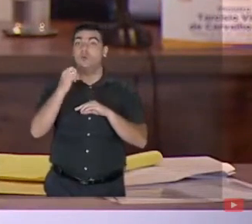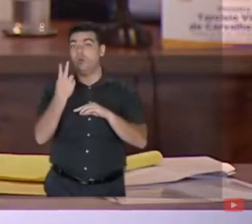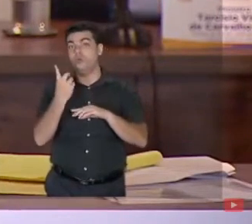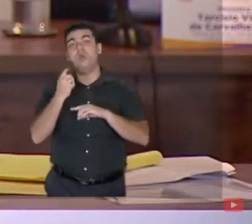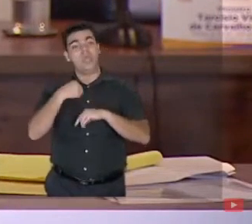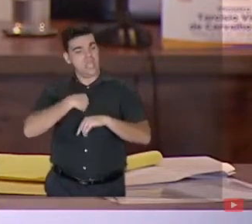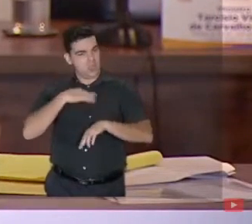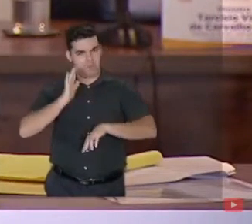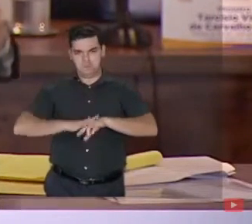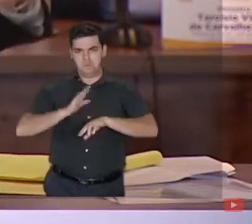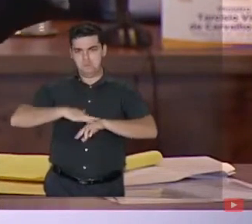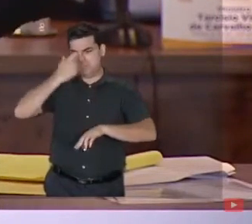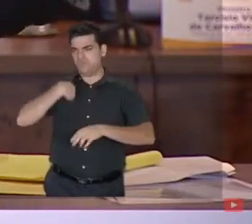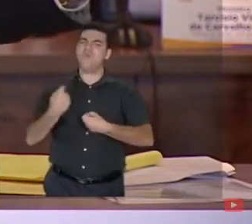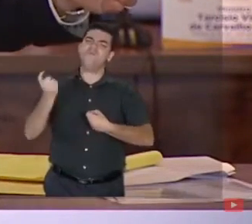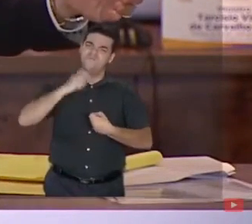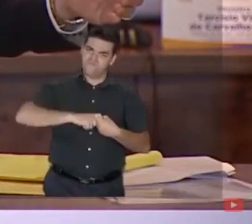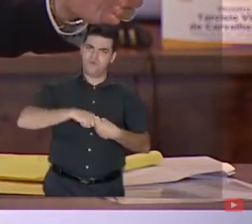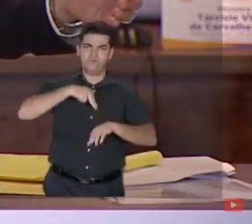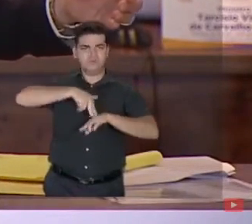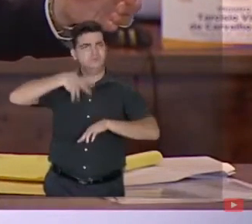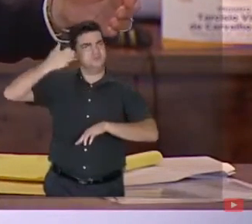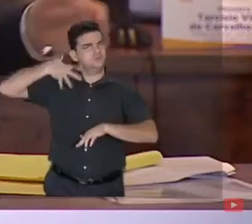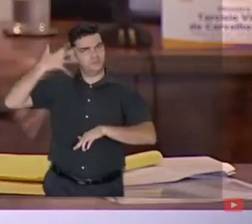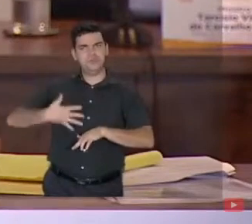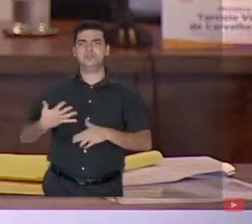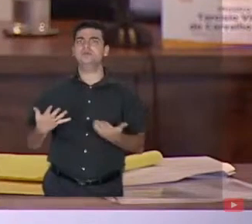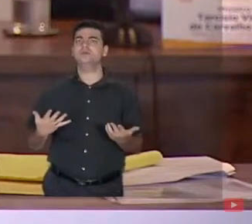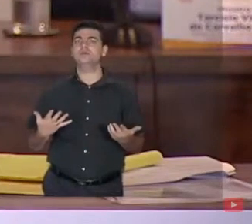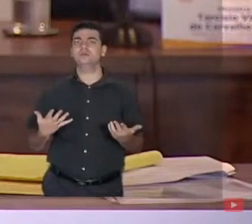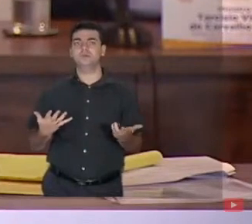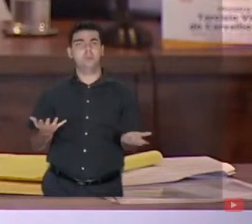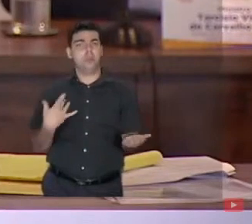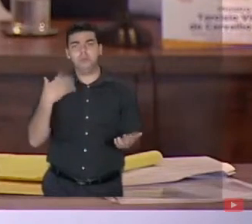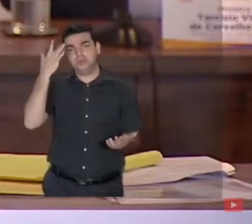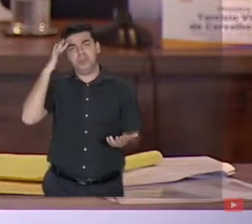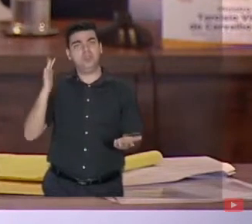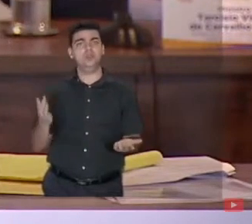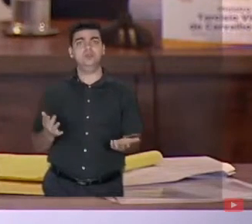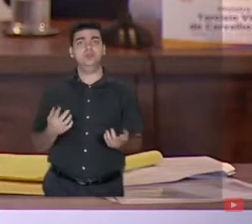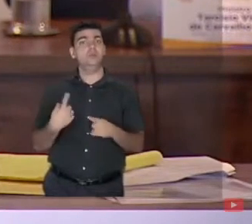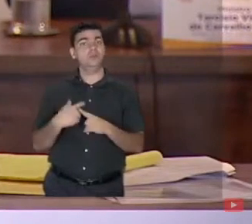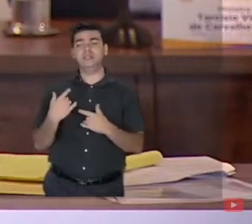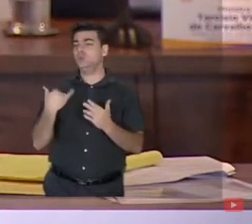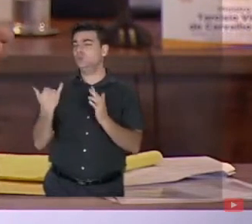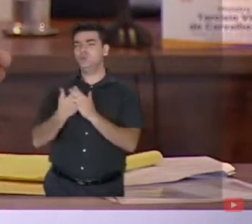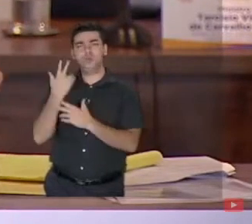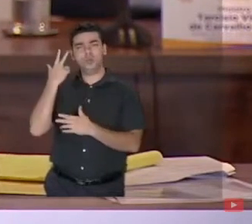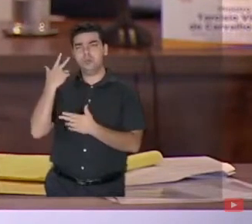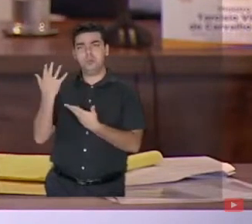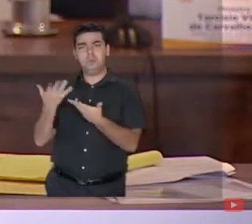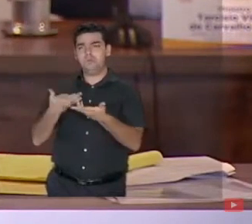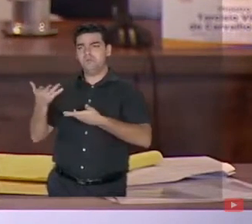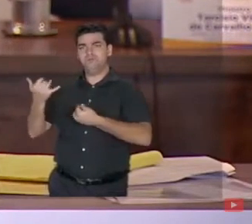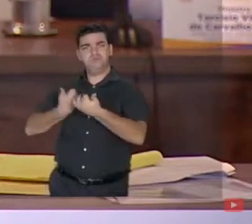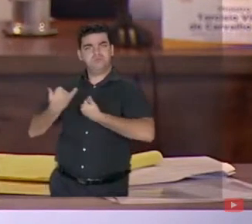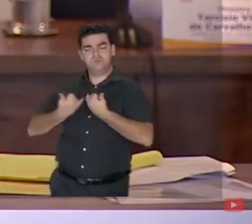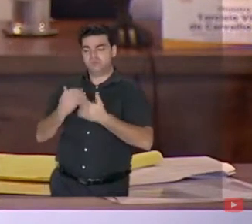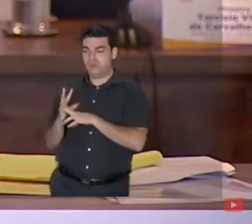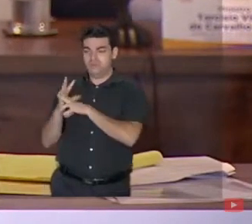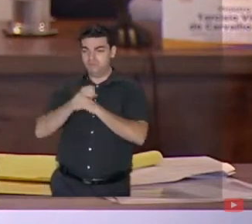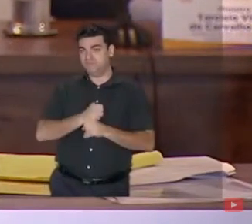acontecendo em relação a São Paulo. Os dados chegaram aqui regularmente e íntegros, estão sendo